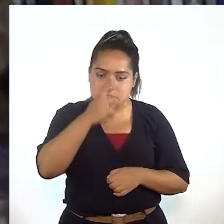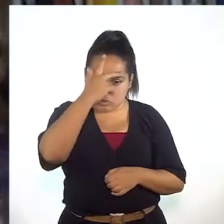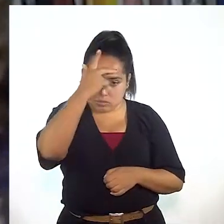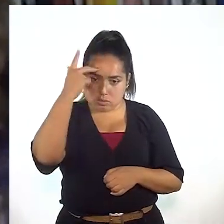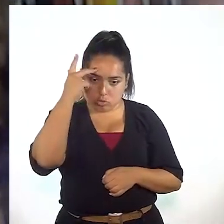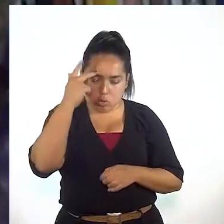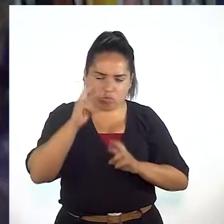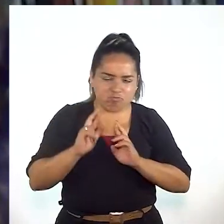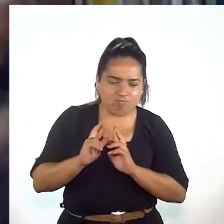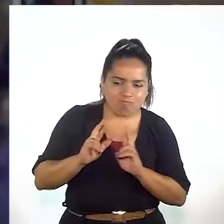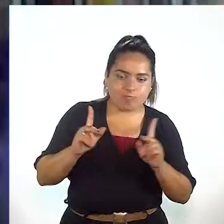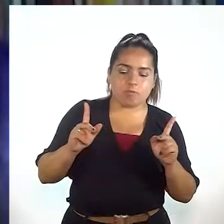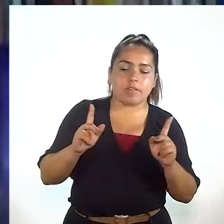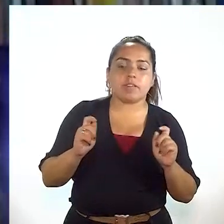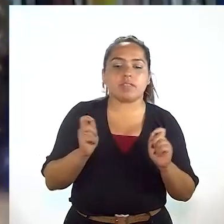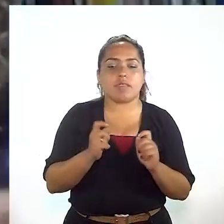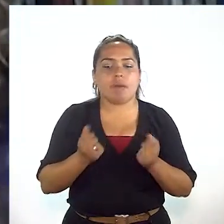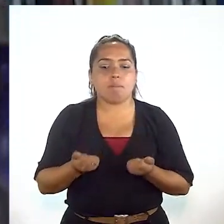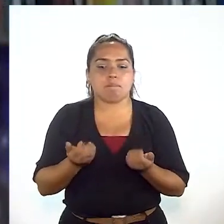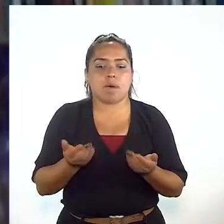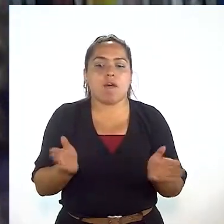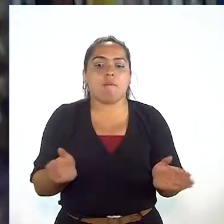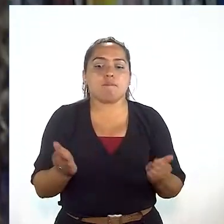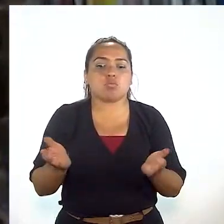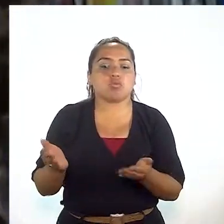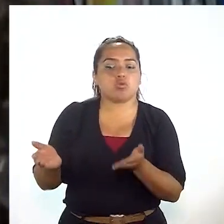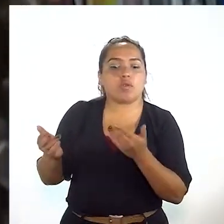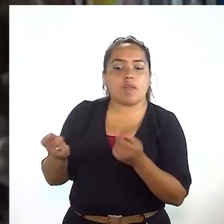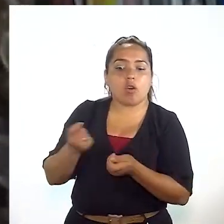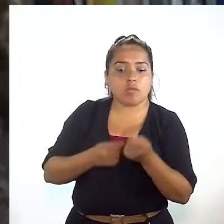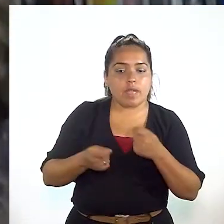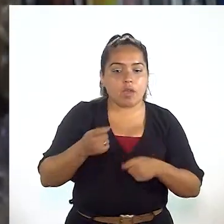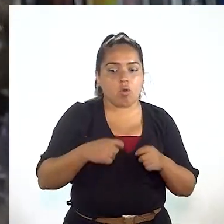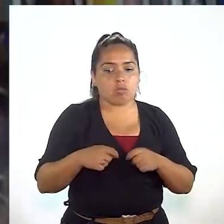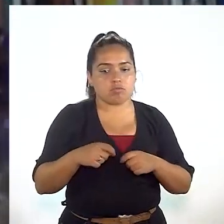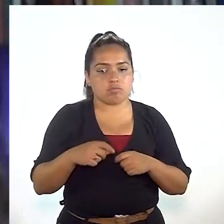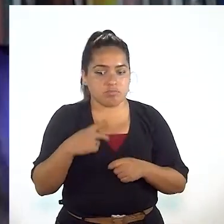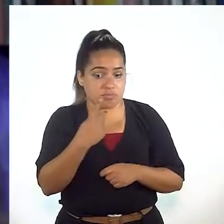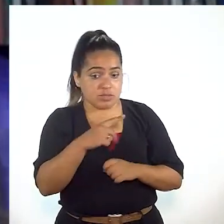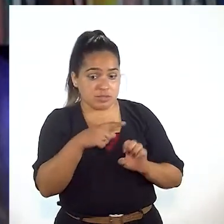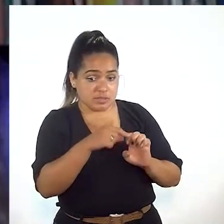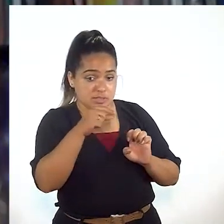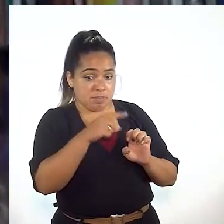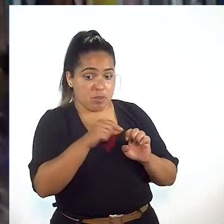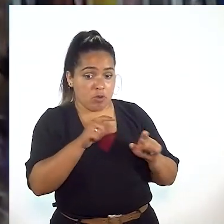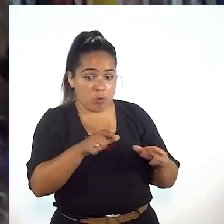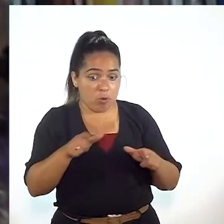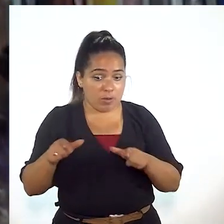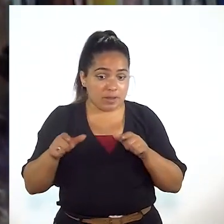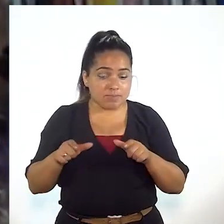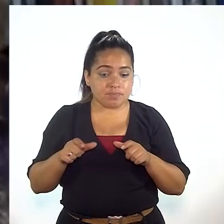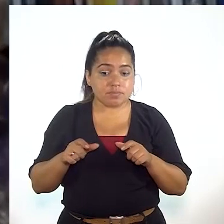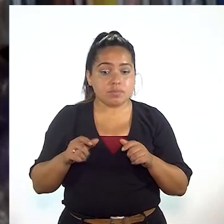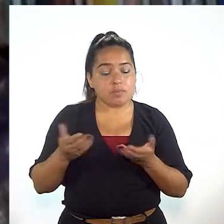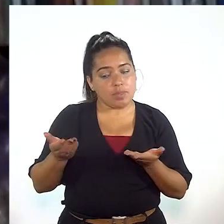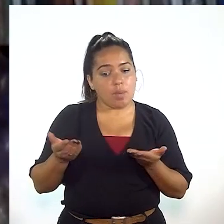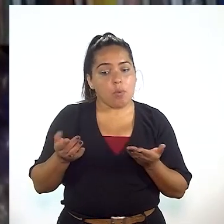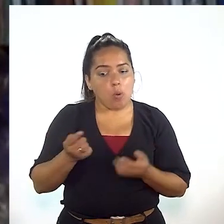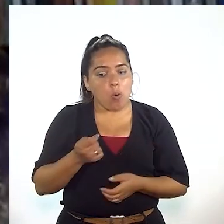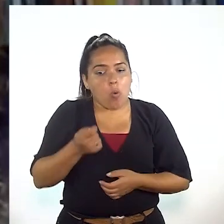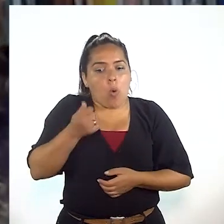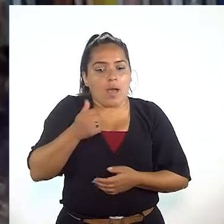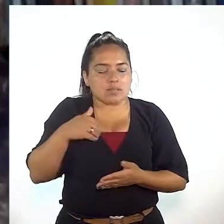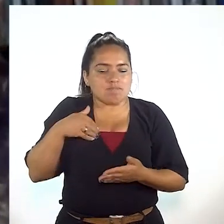nisso, né? E você trazer essas pessoas que estão fazendo a diferença para ajudar a impulsionar o negócio desses pequenos